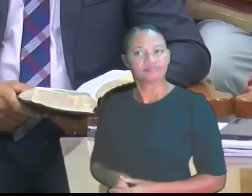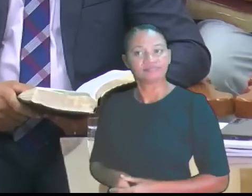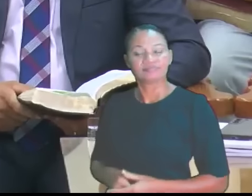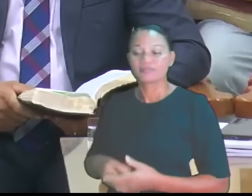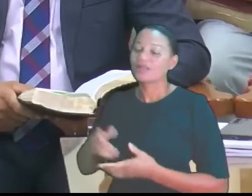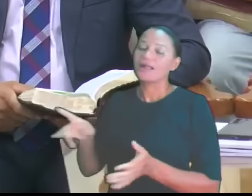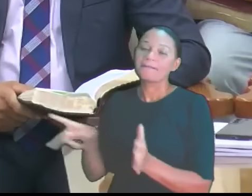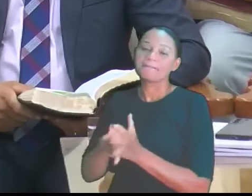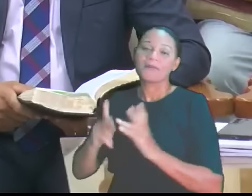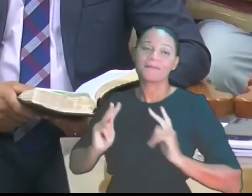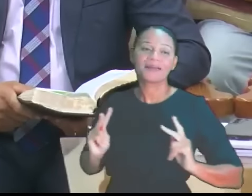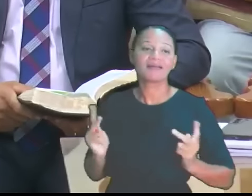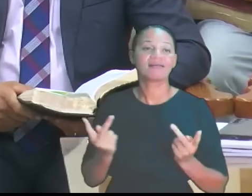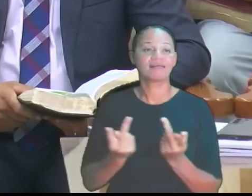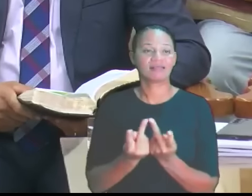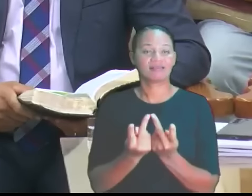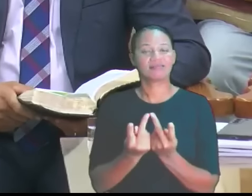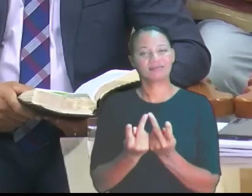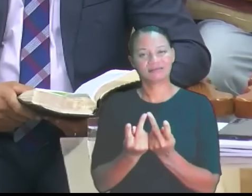Herança.